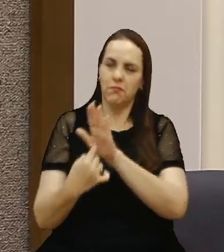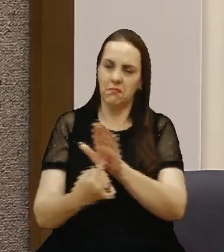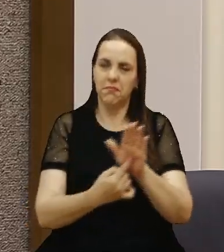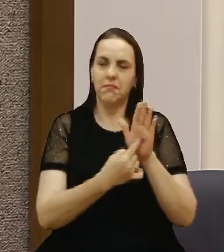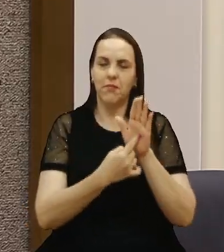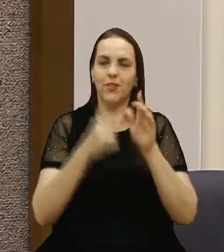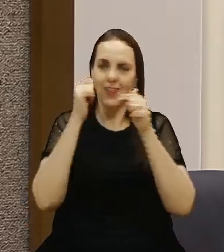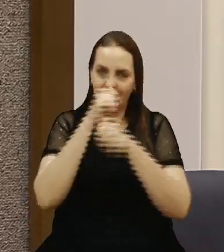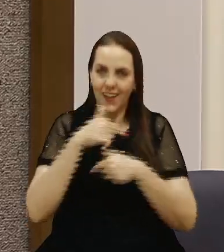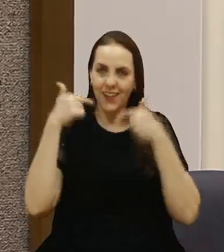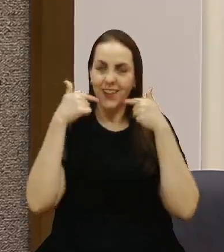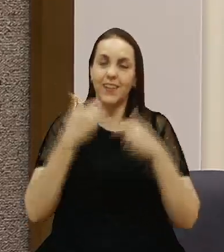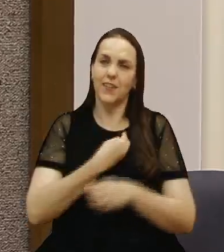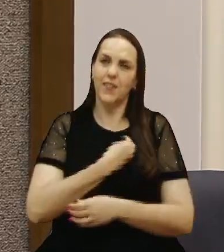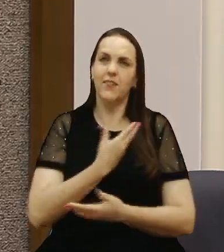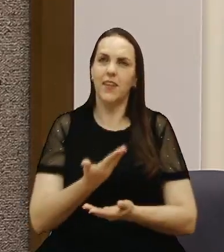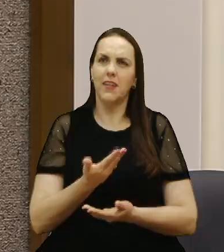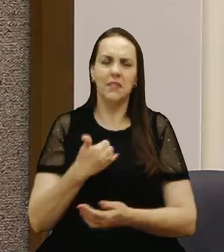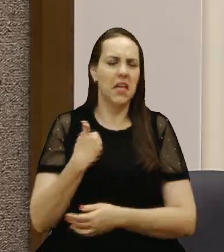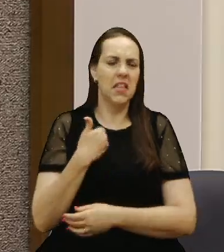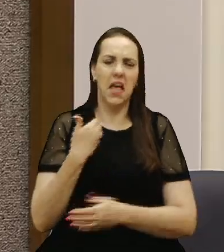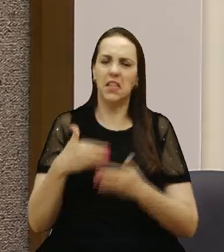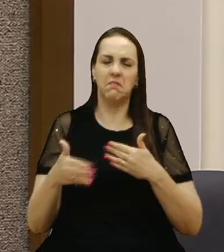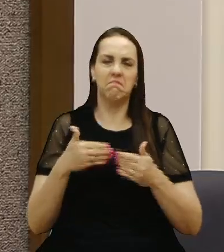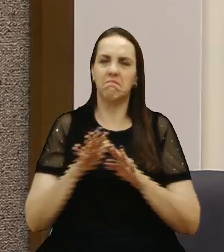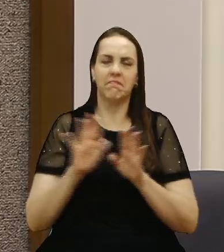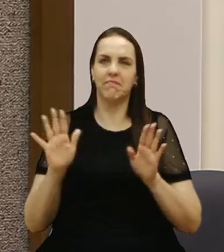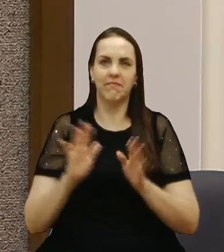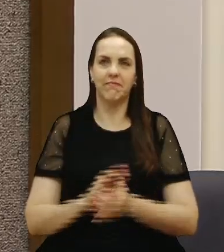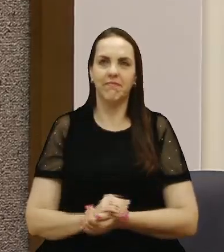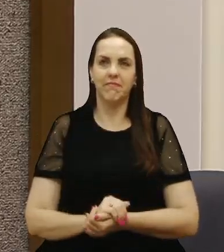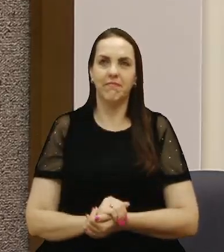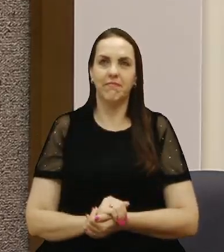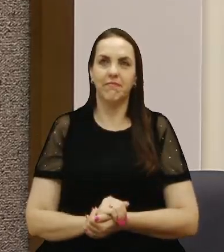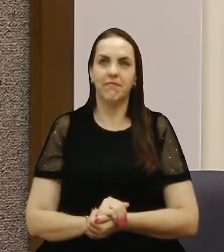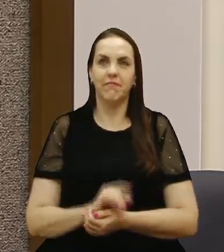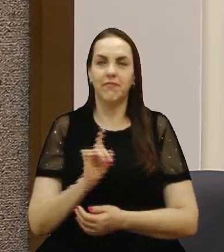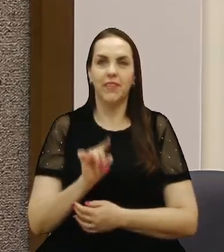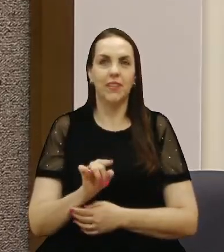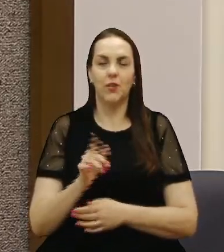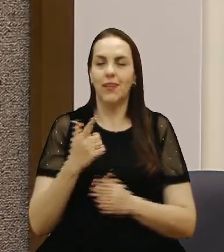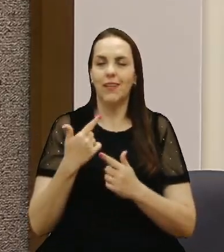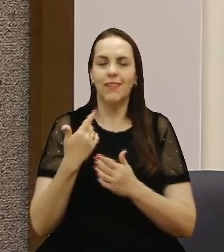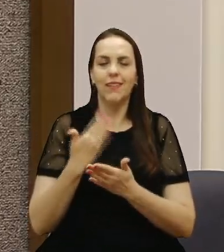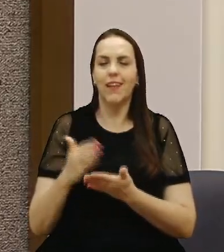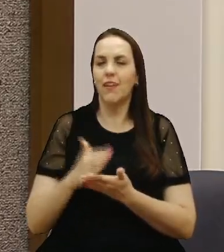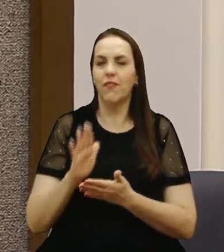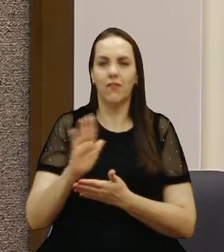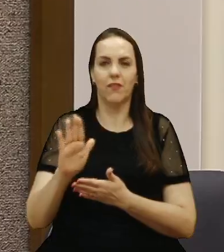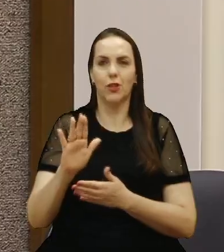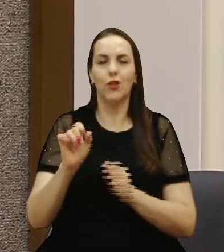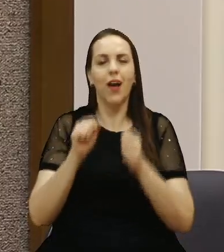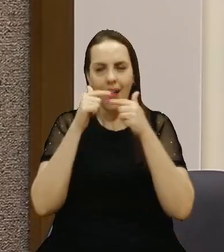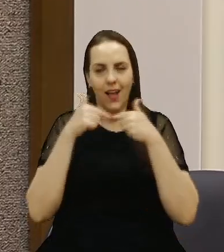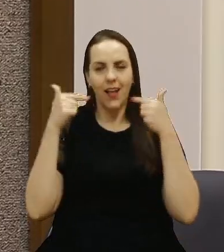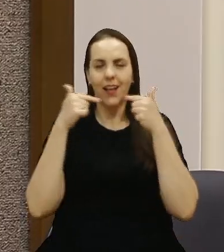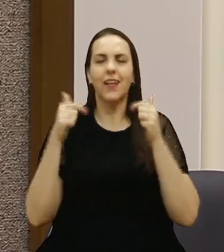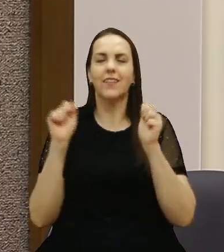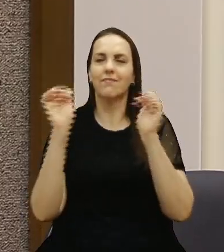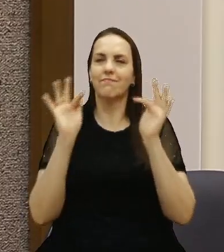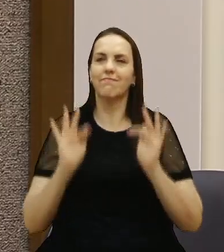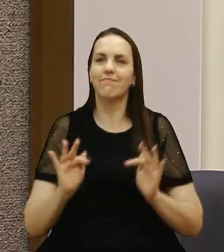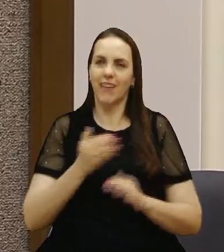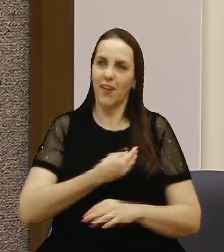a alegria de viver, que idade não tem. Não marca nada. O que marca é a alegria de viver mesmo.